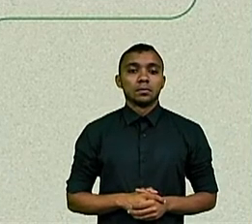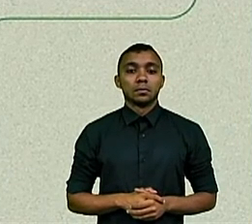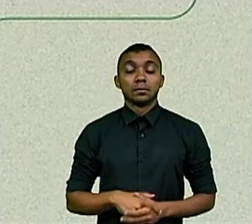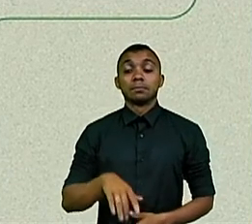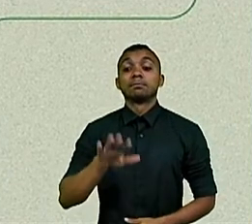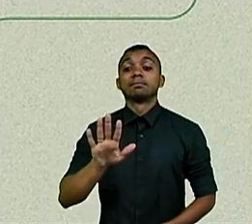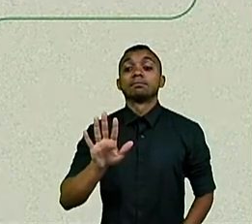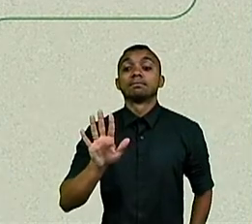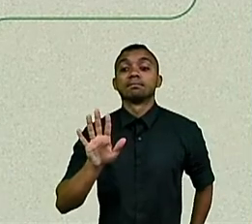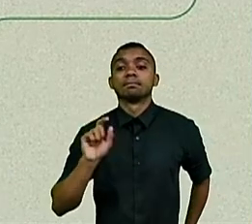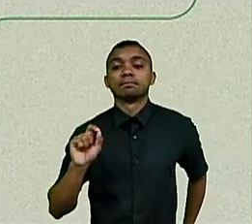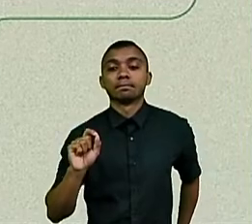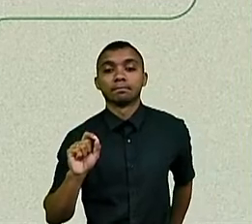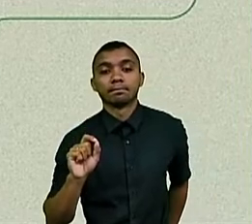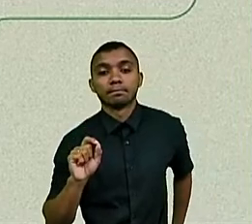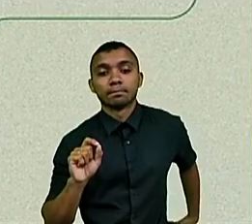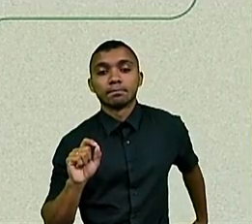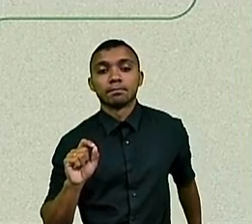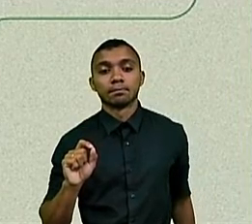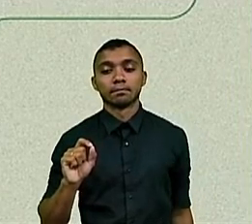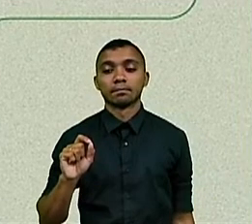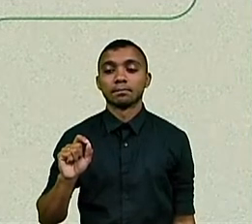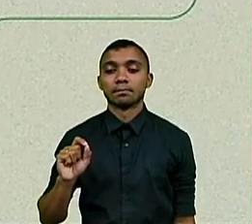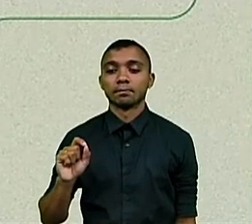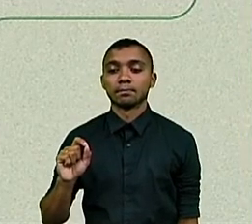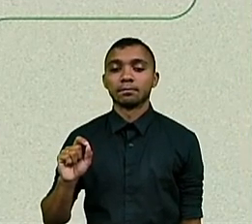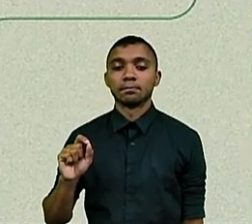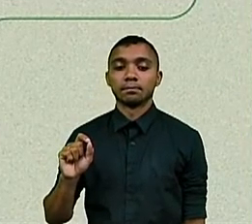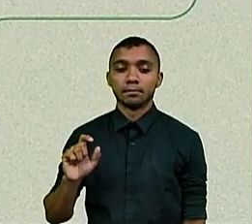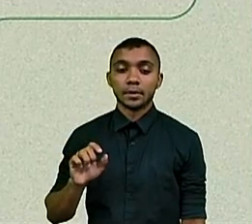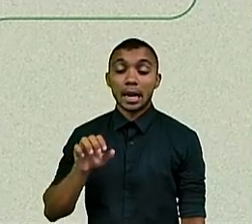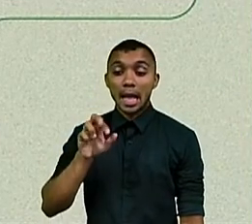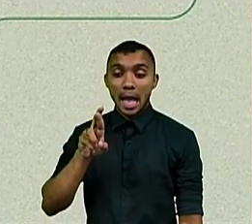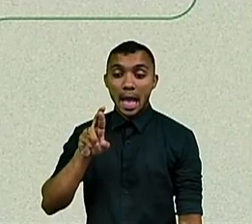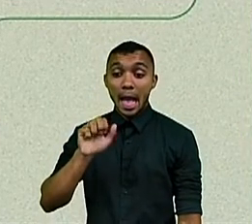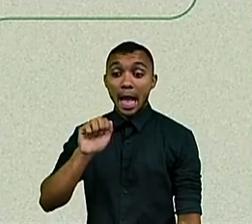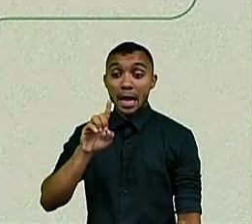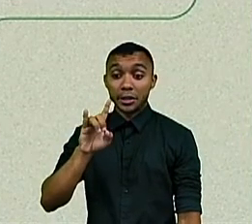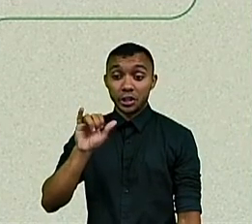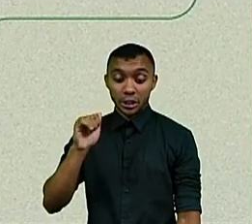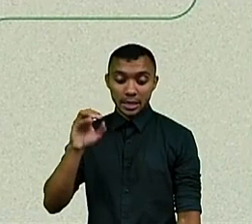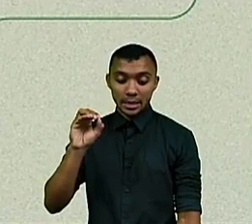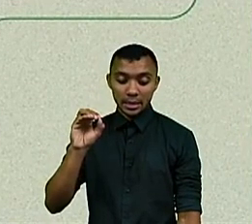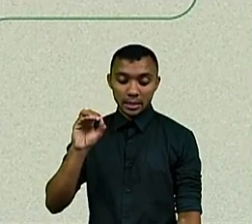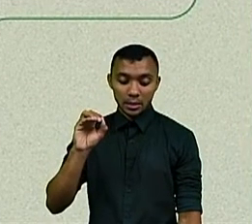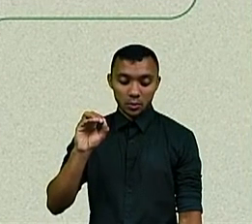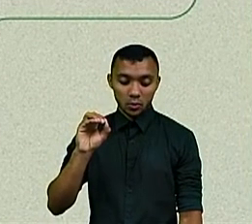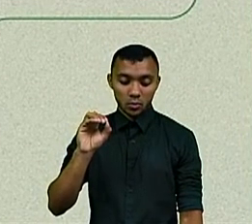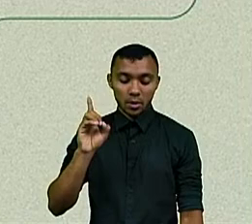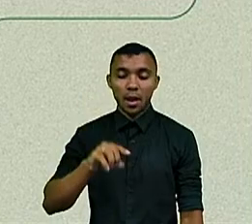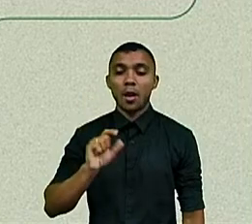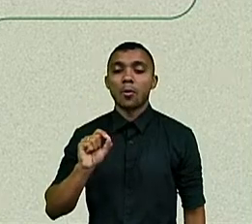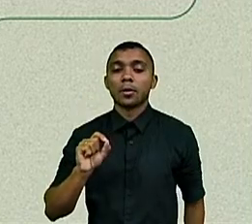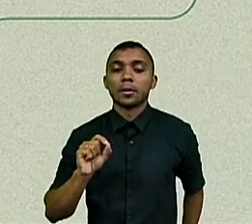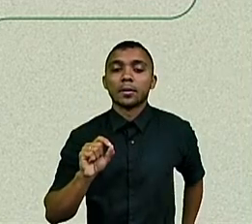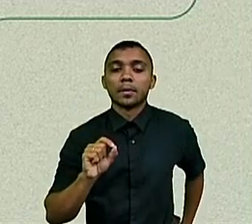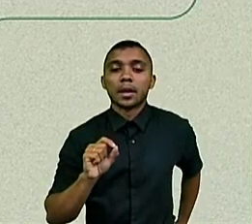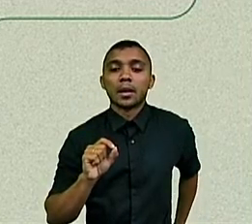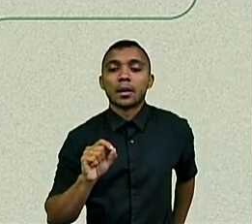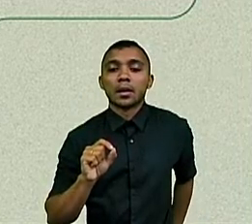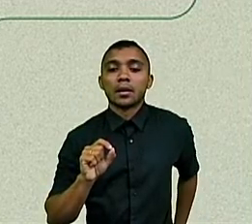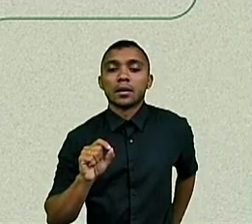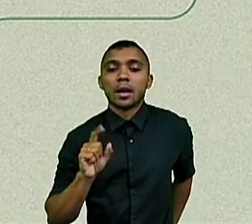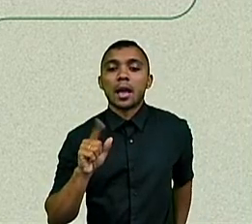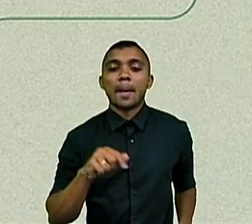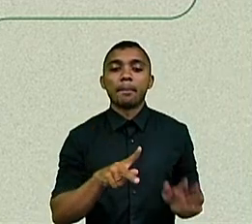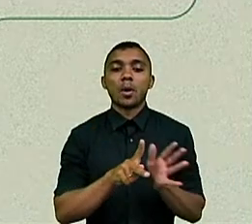caso da radiação térmica é a radiação solar que